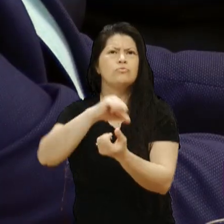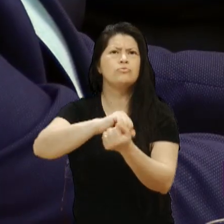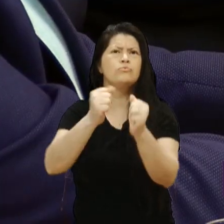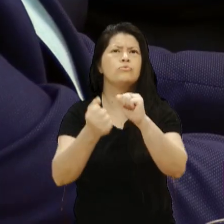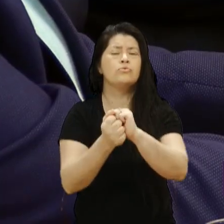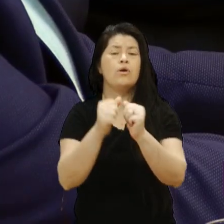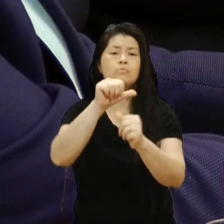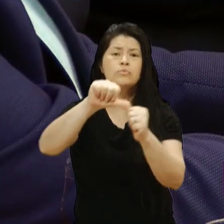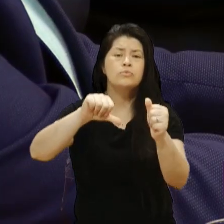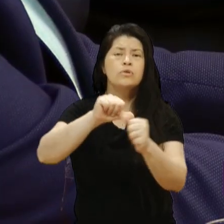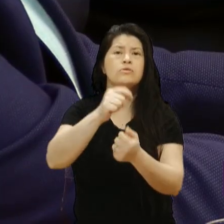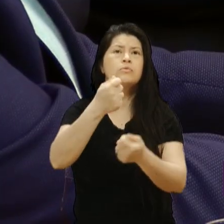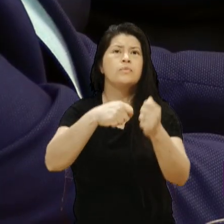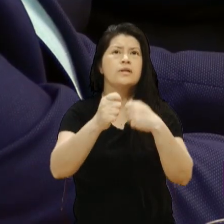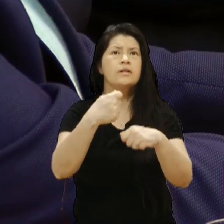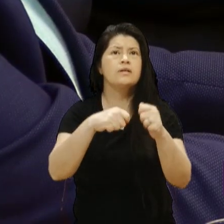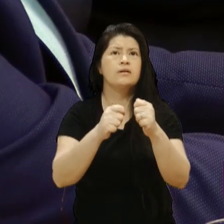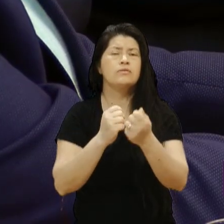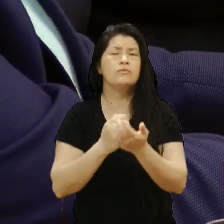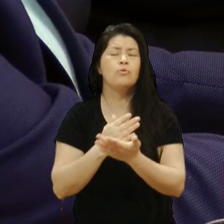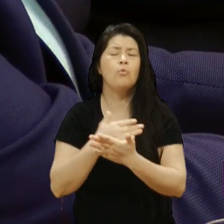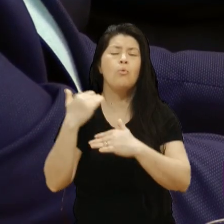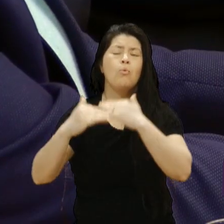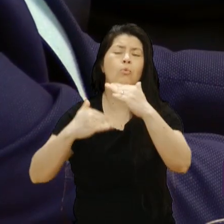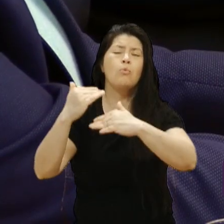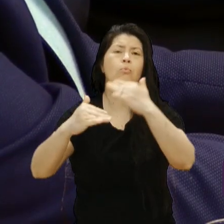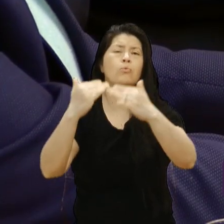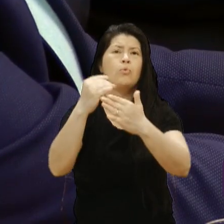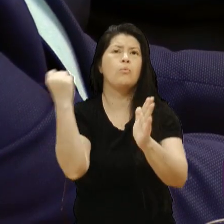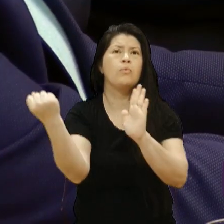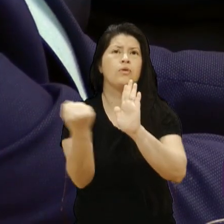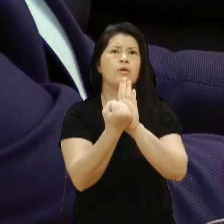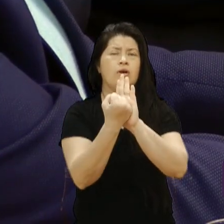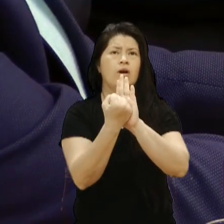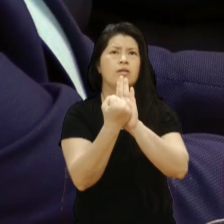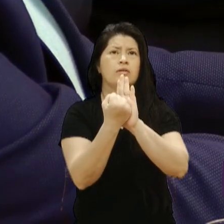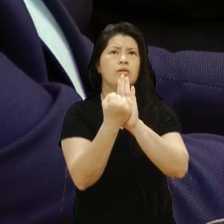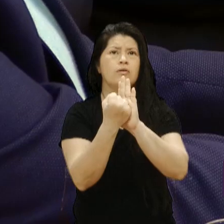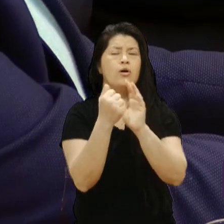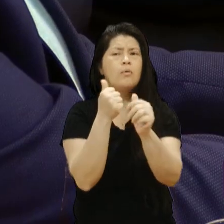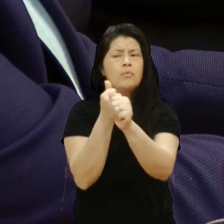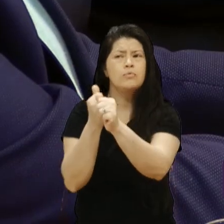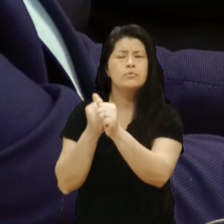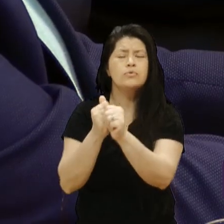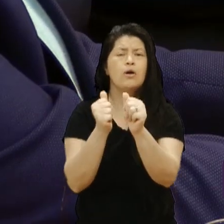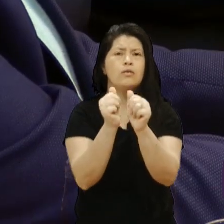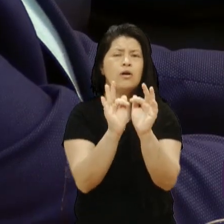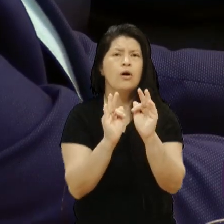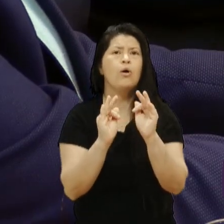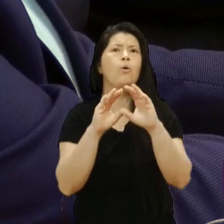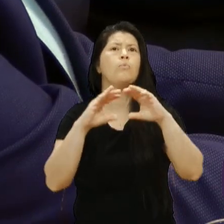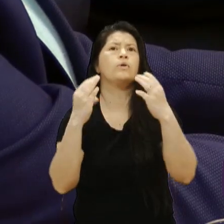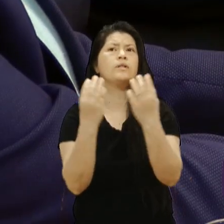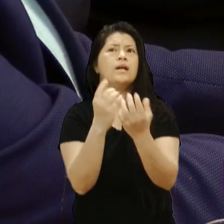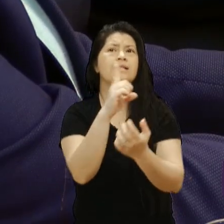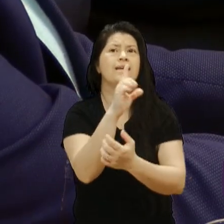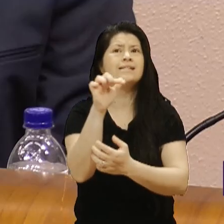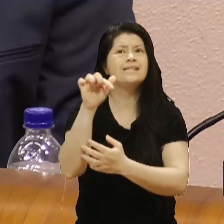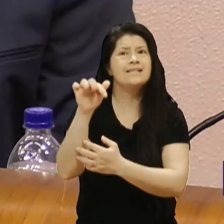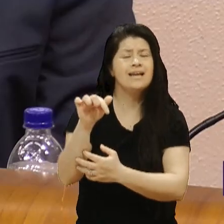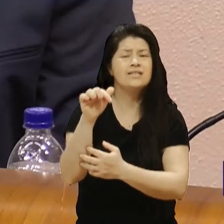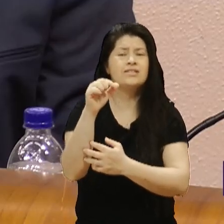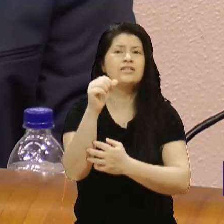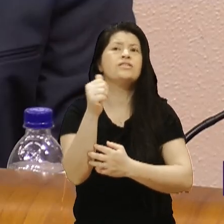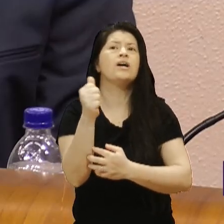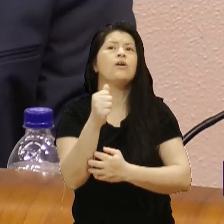às mudanças do mercado e construindo uma trajetória marcada pela proximidade com a comunidade. Caxias do Sul, 17 de agosto